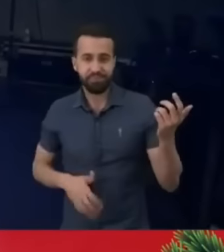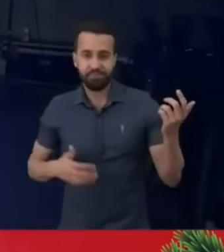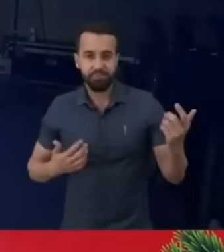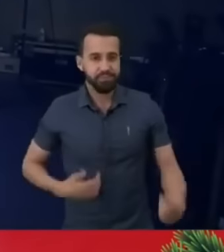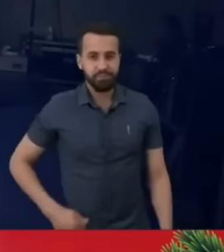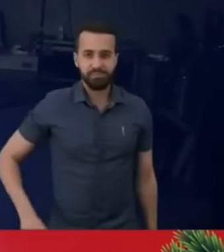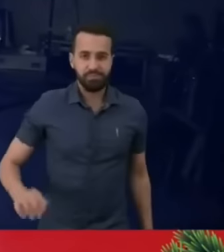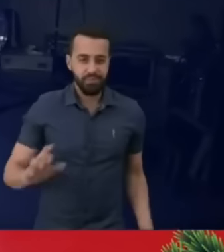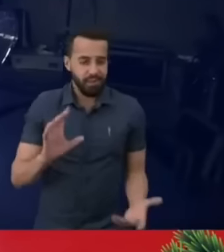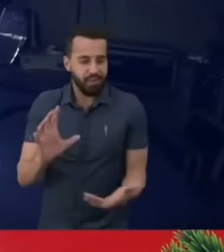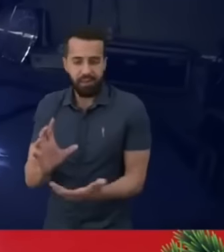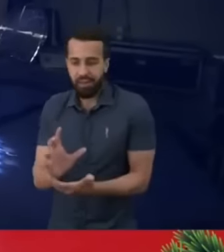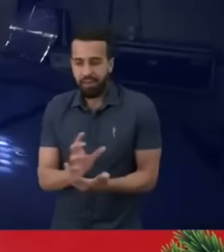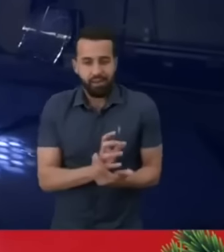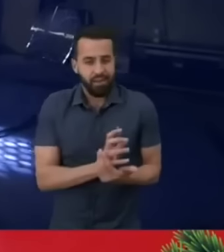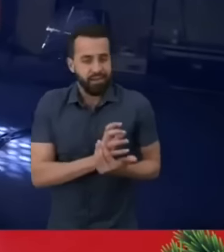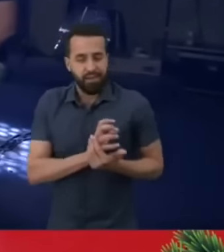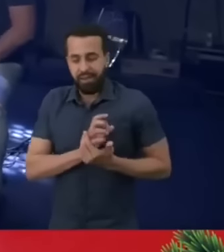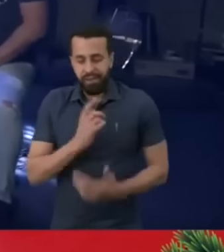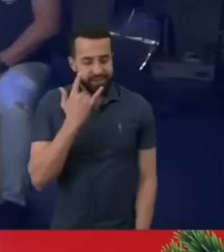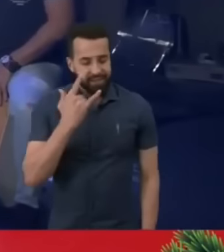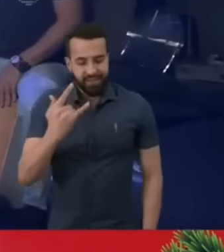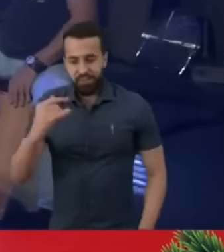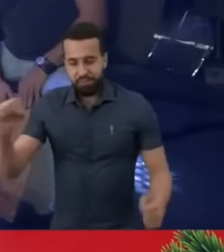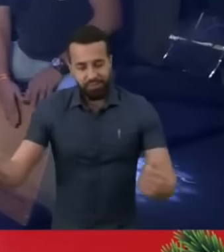Gosto quando sua mão